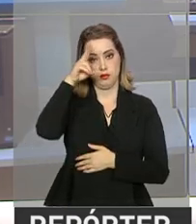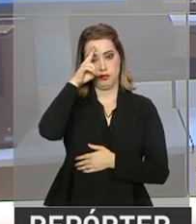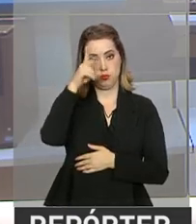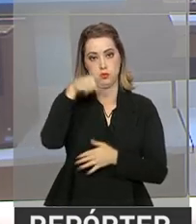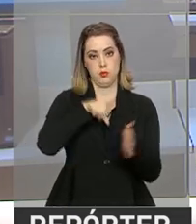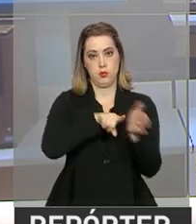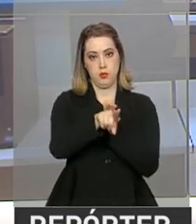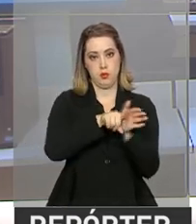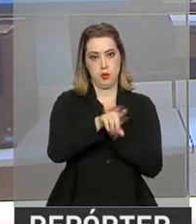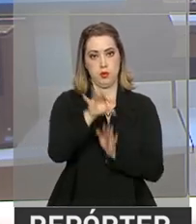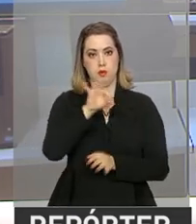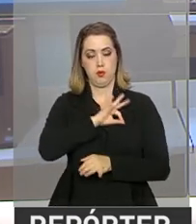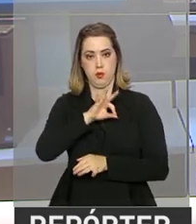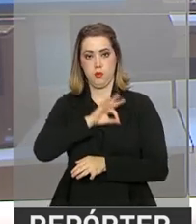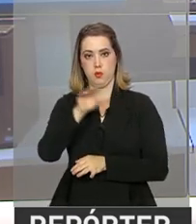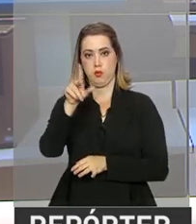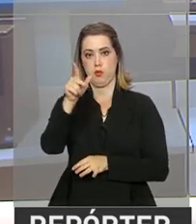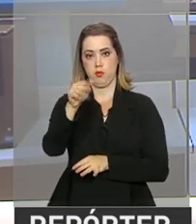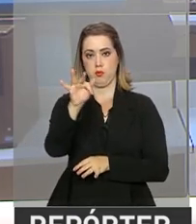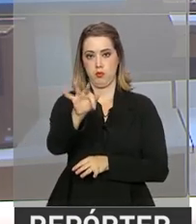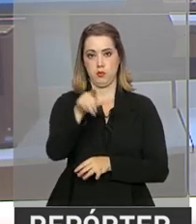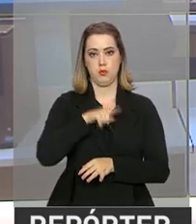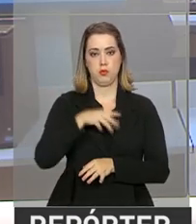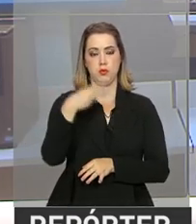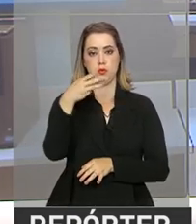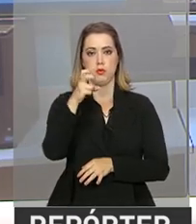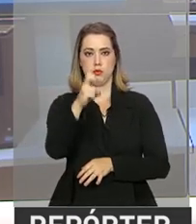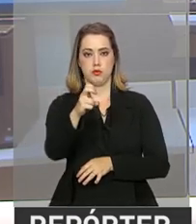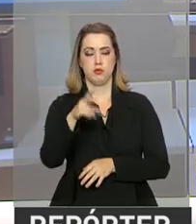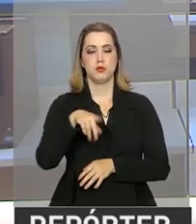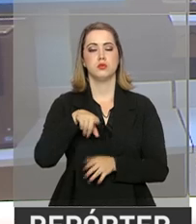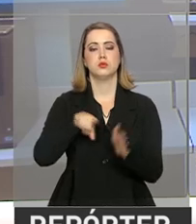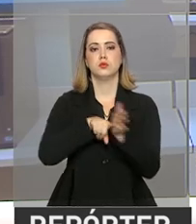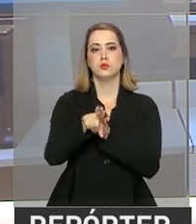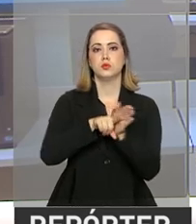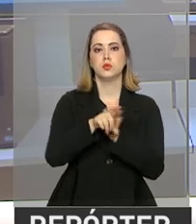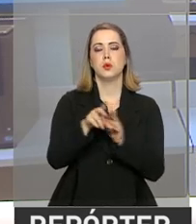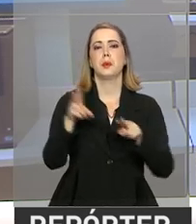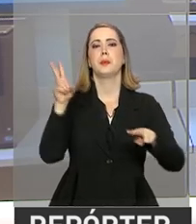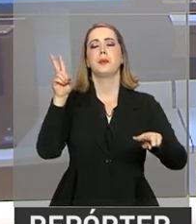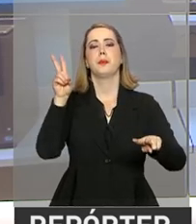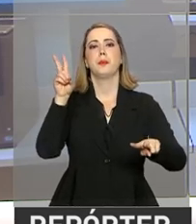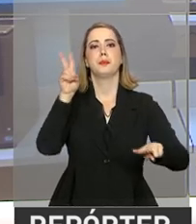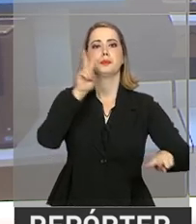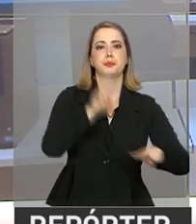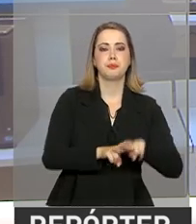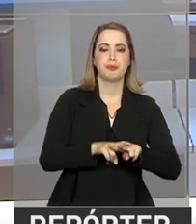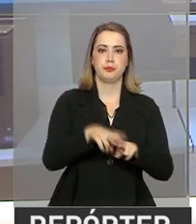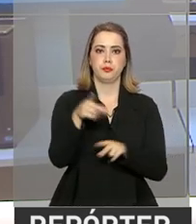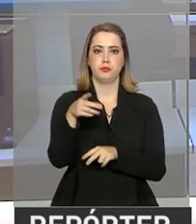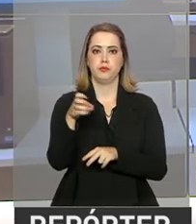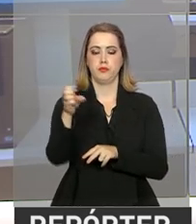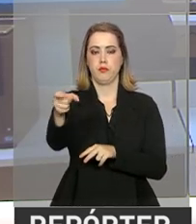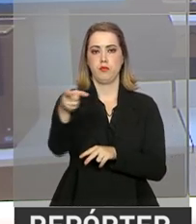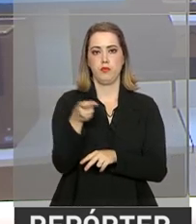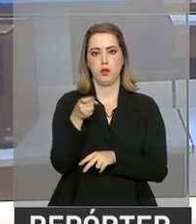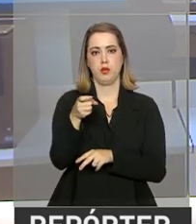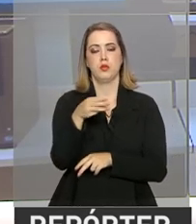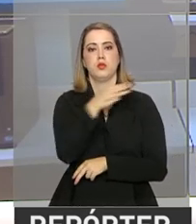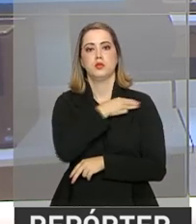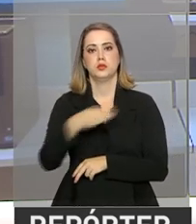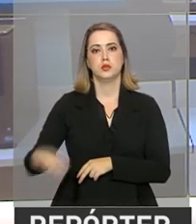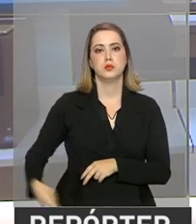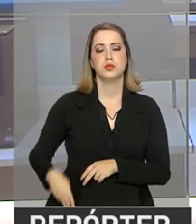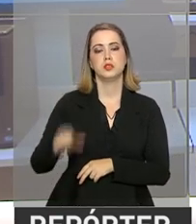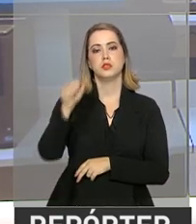federal deflagrou a 35ª fase da operação lava-jato que prendeu o ex-ministro Antônio palos em São Paulo o ministro da